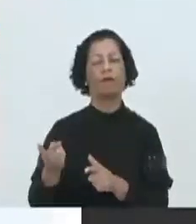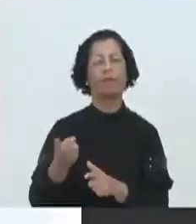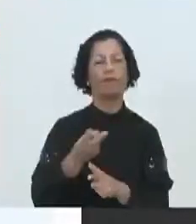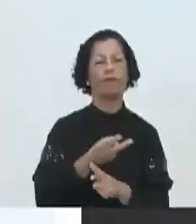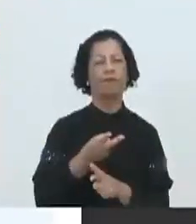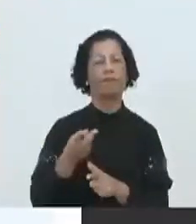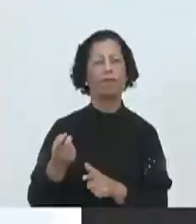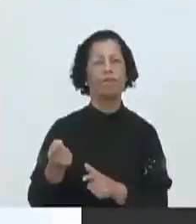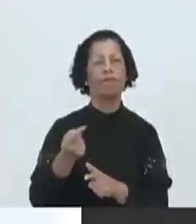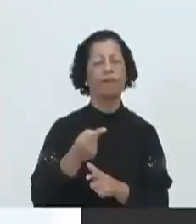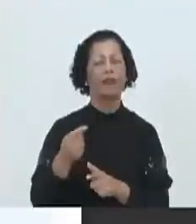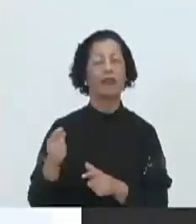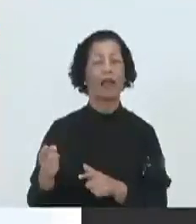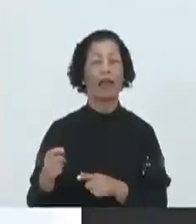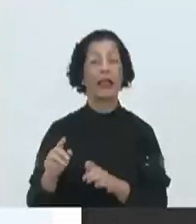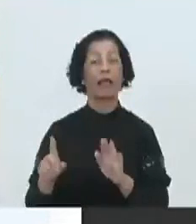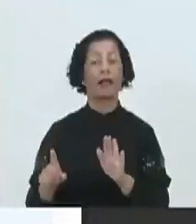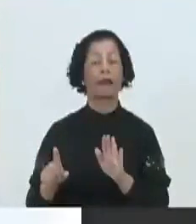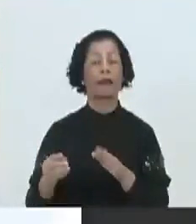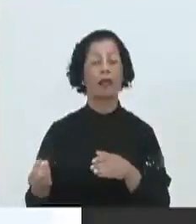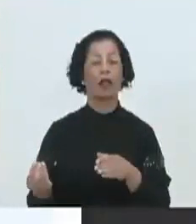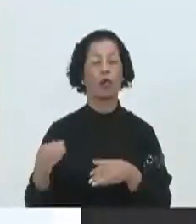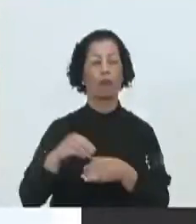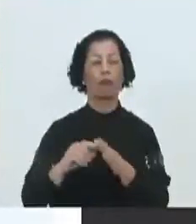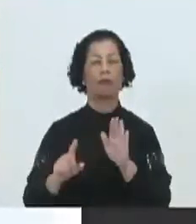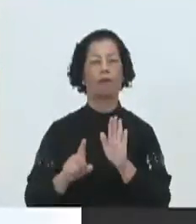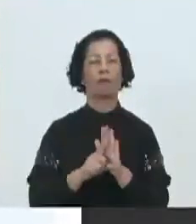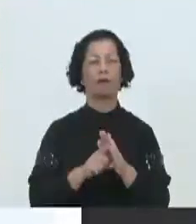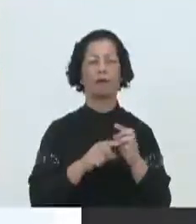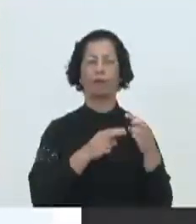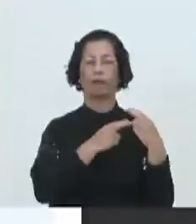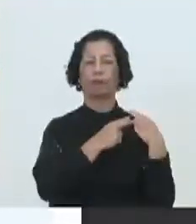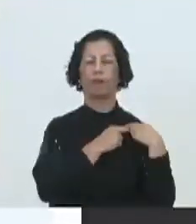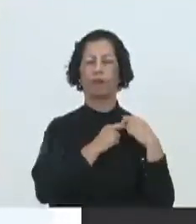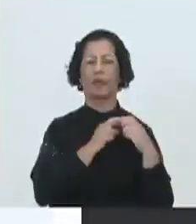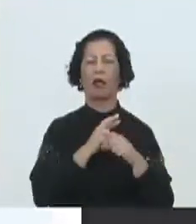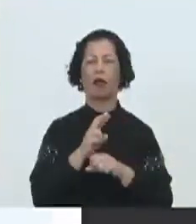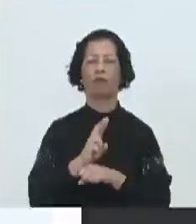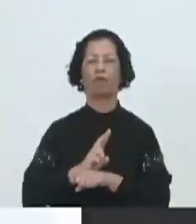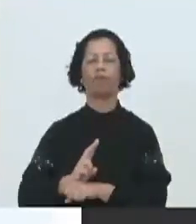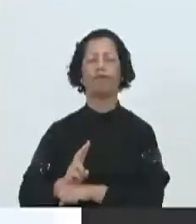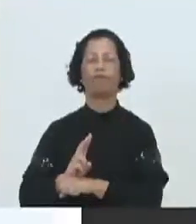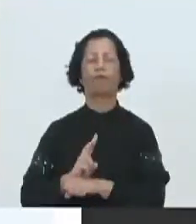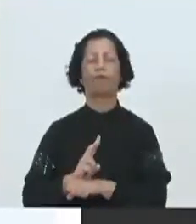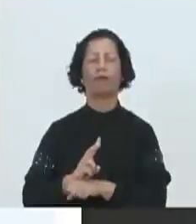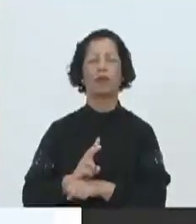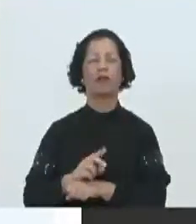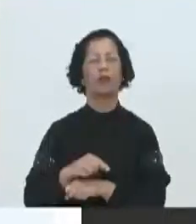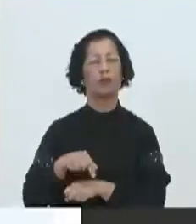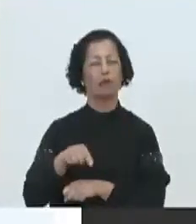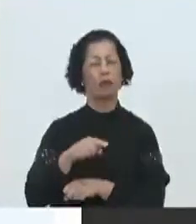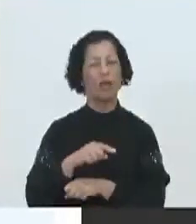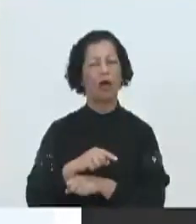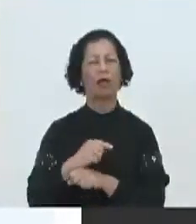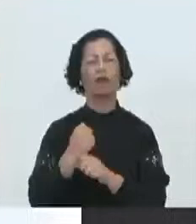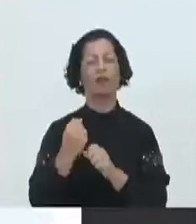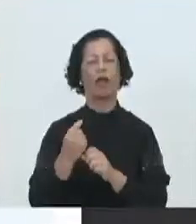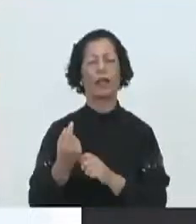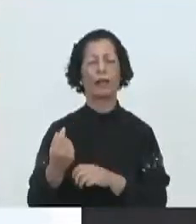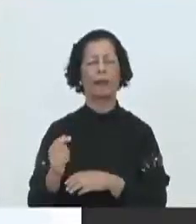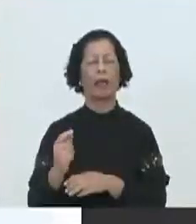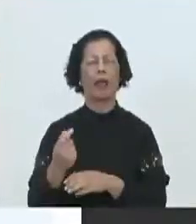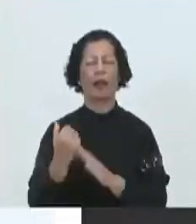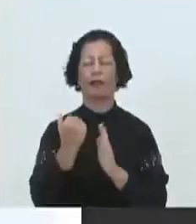limites da lei de responsabilidade e quando a ver que a dívida consolidada de 2.4 bi a gente efetua as deduções da ordem de 800